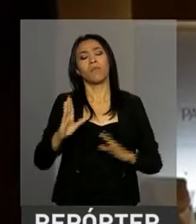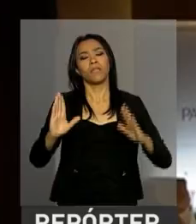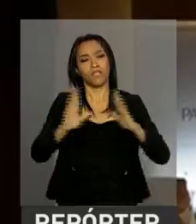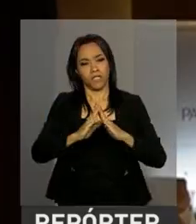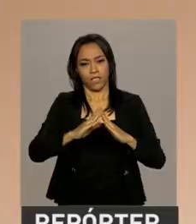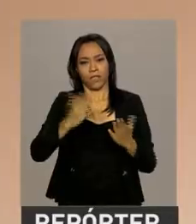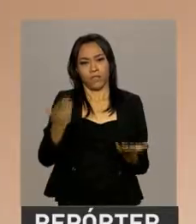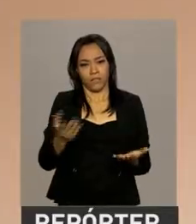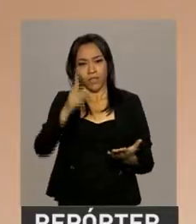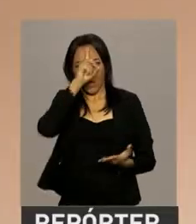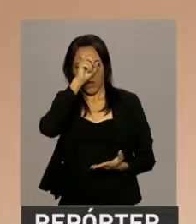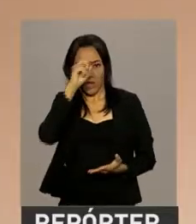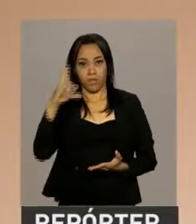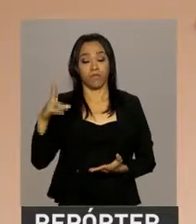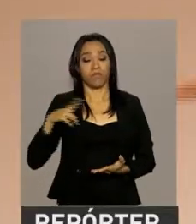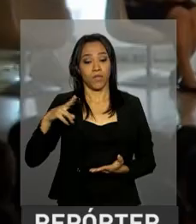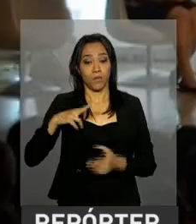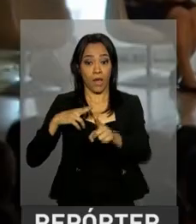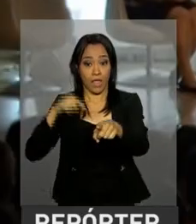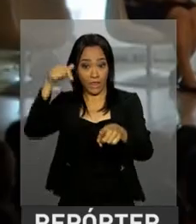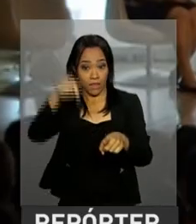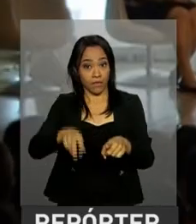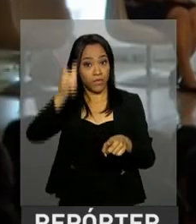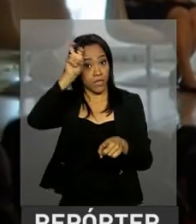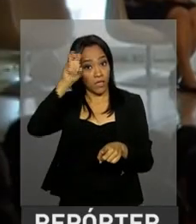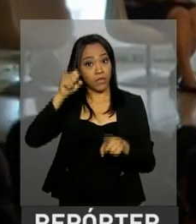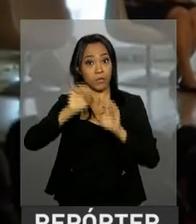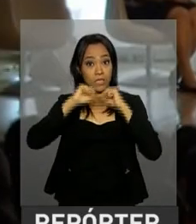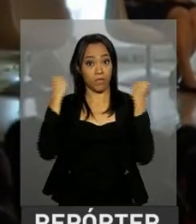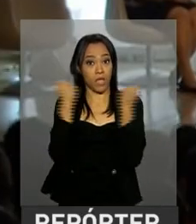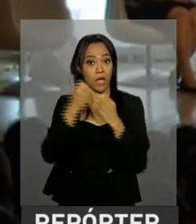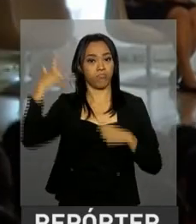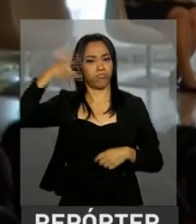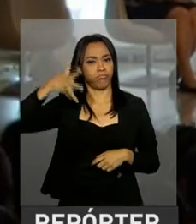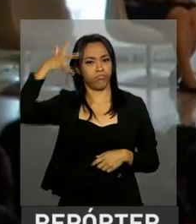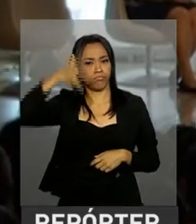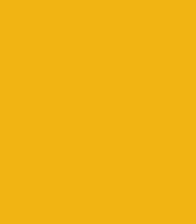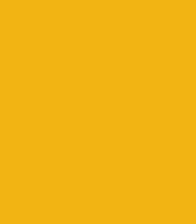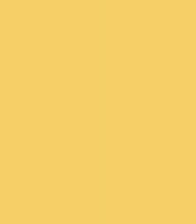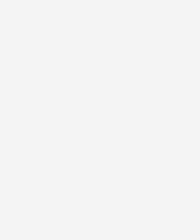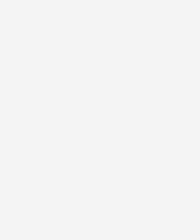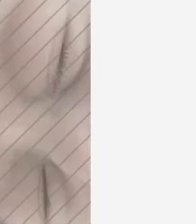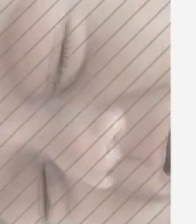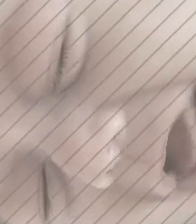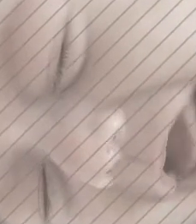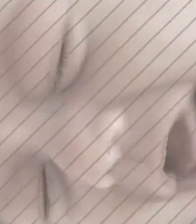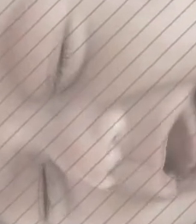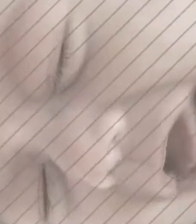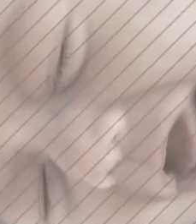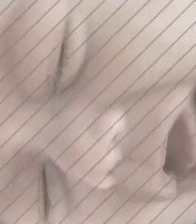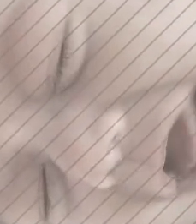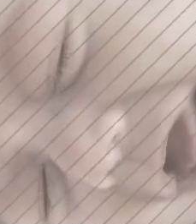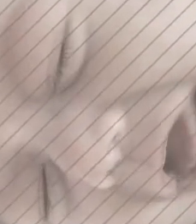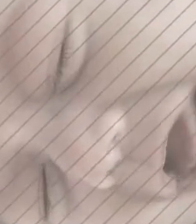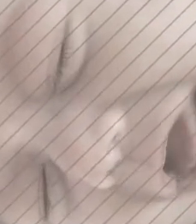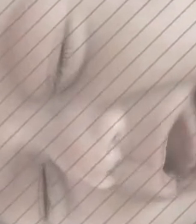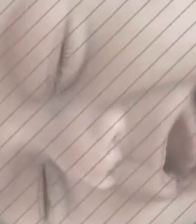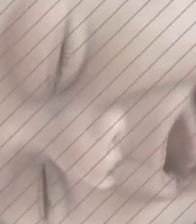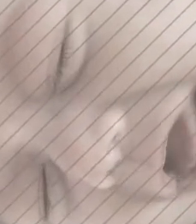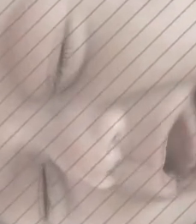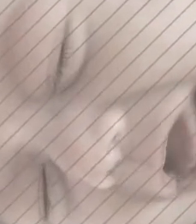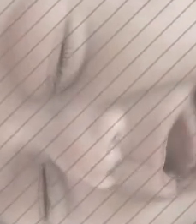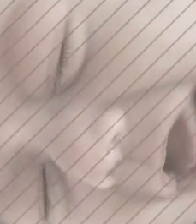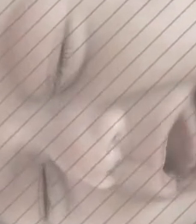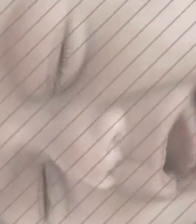seminário em São Paulo, nesta quinta-feira, fez o balanço de 1 ano e meio da iniciativa. Nos 35 hospitais que participaram